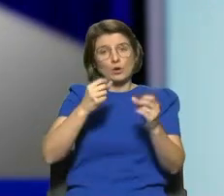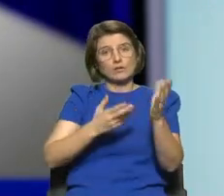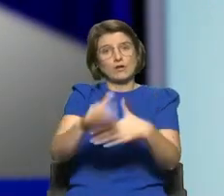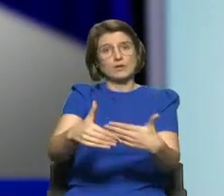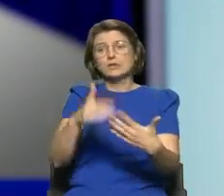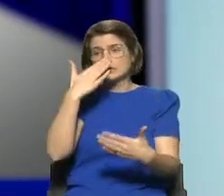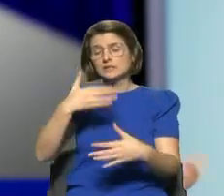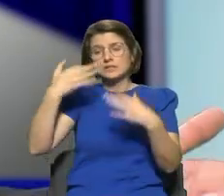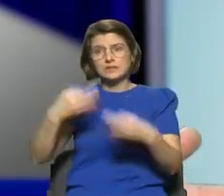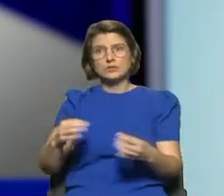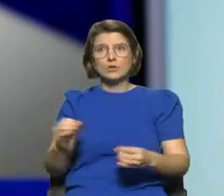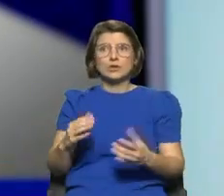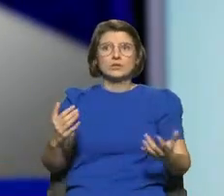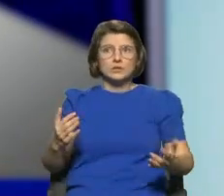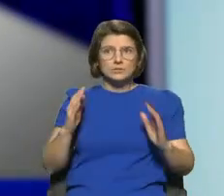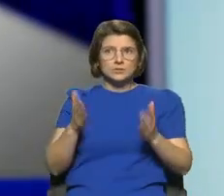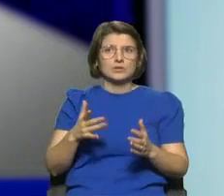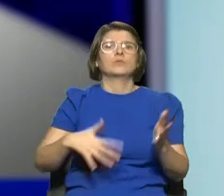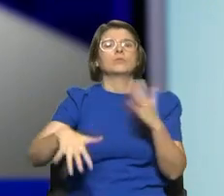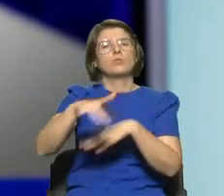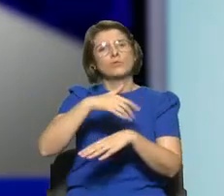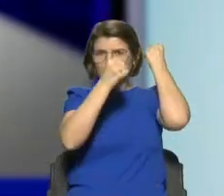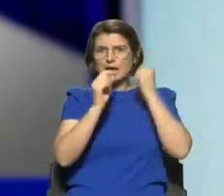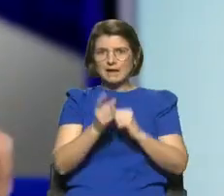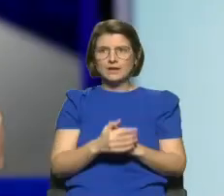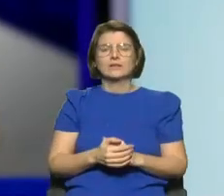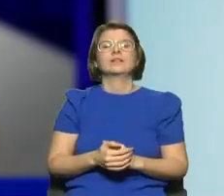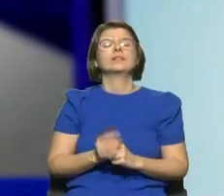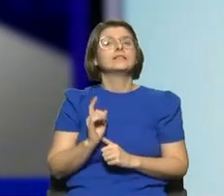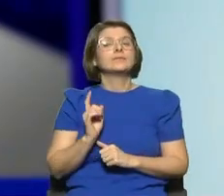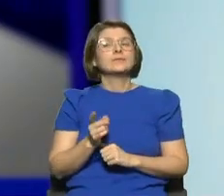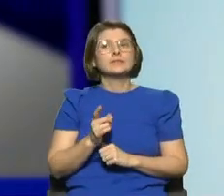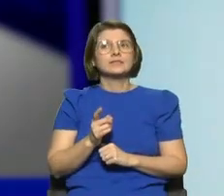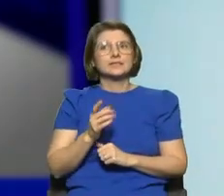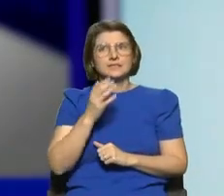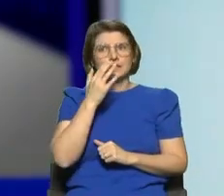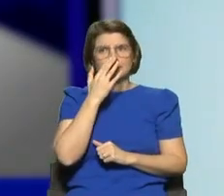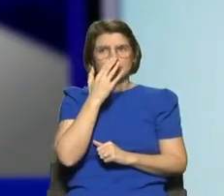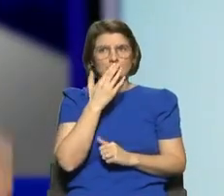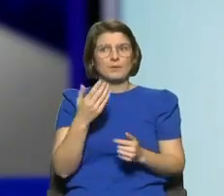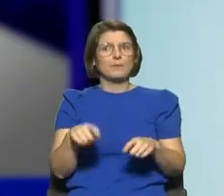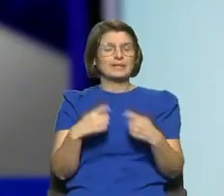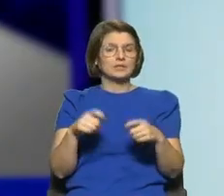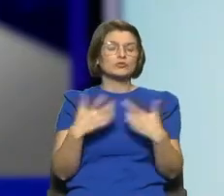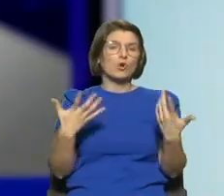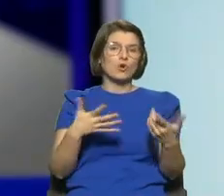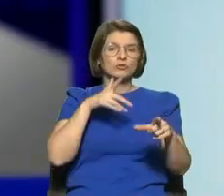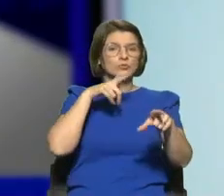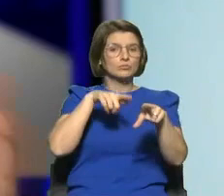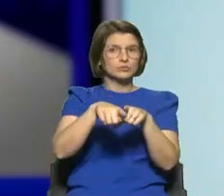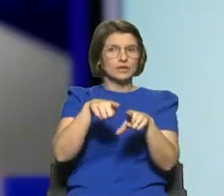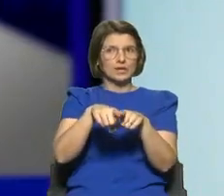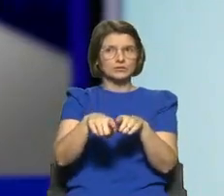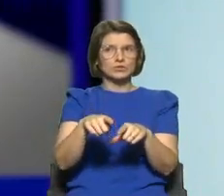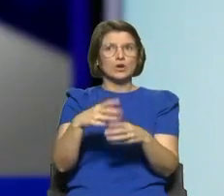passar um segundo orçamento então dê-se a voz ao povo devolva-se a voz ao povo inclusive é partidos ou deputados que votaram a favor